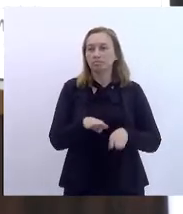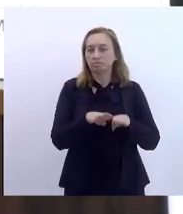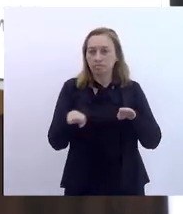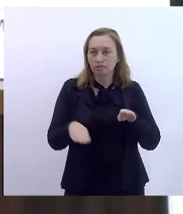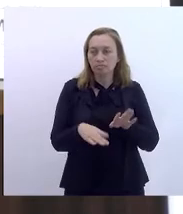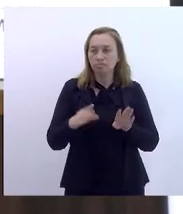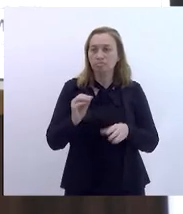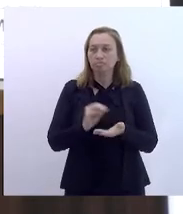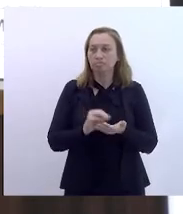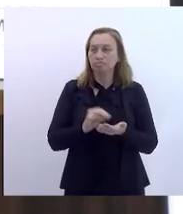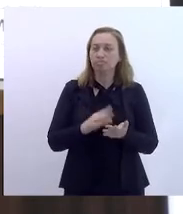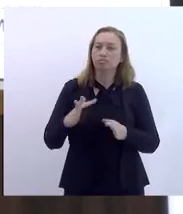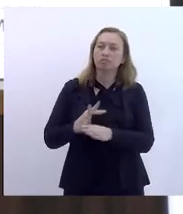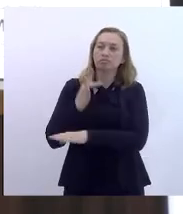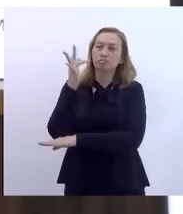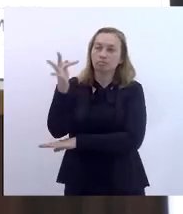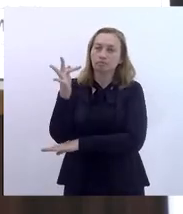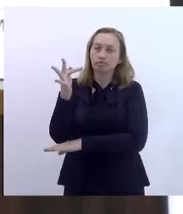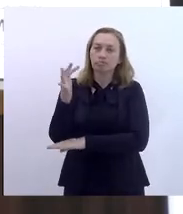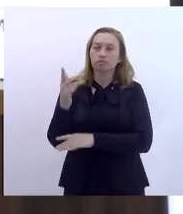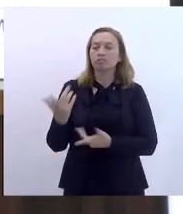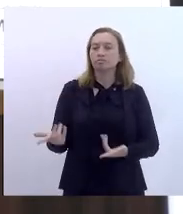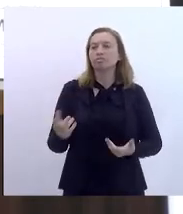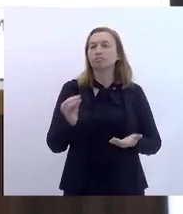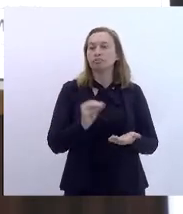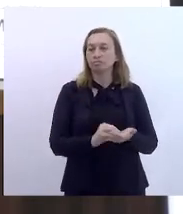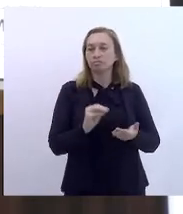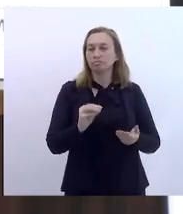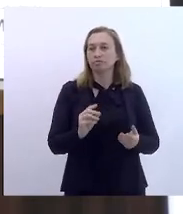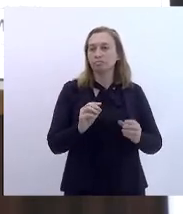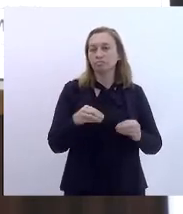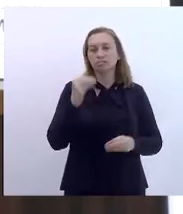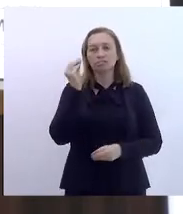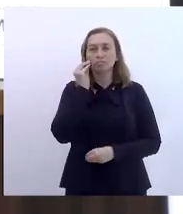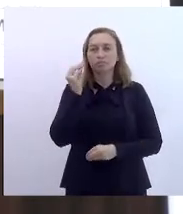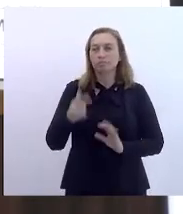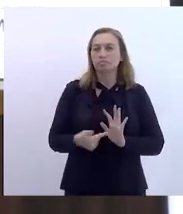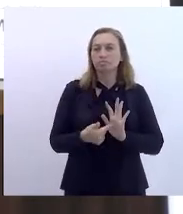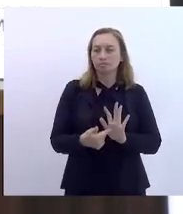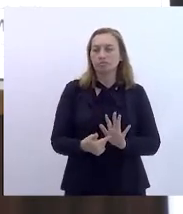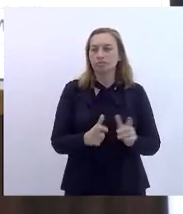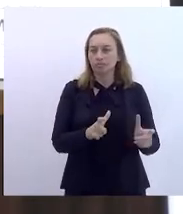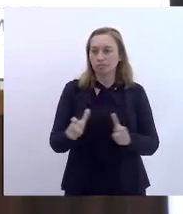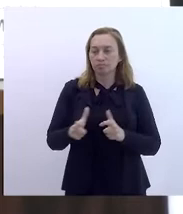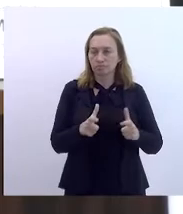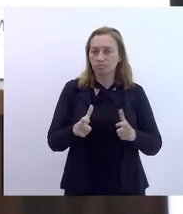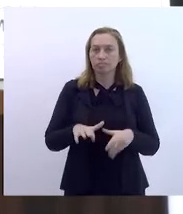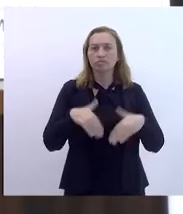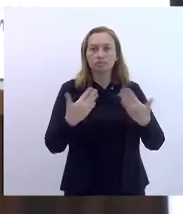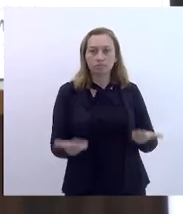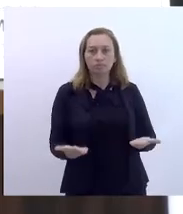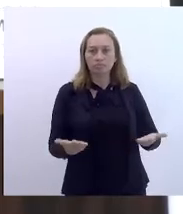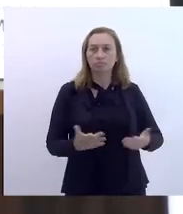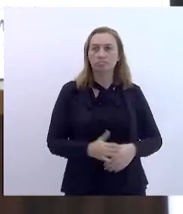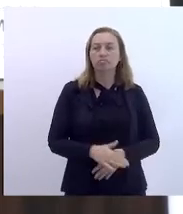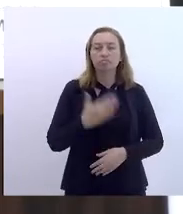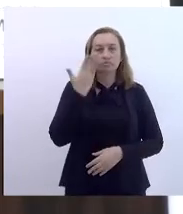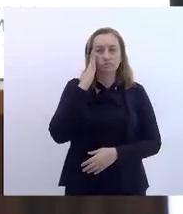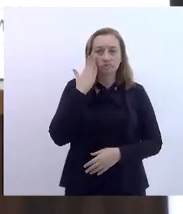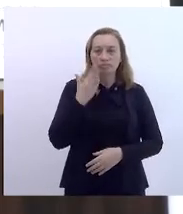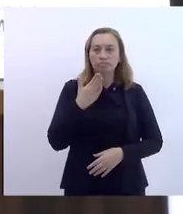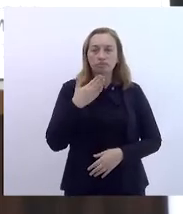desesperança de falta de oportunidades que muitas vezes está colocado nos territórios Então até para que